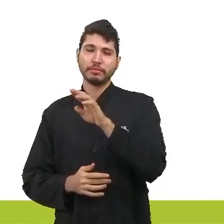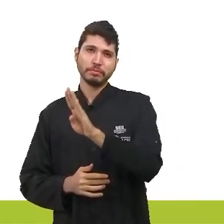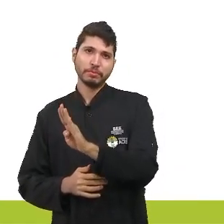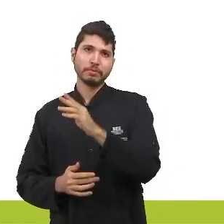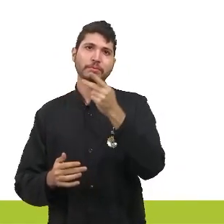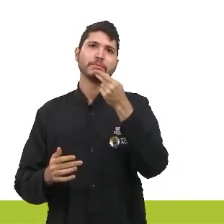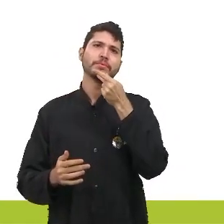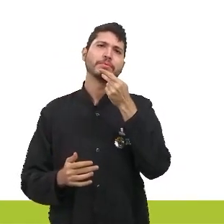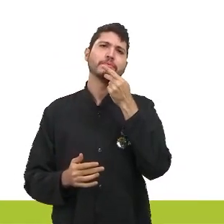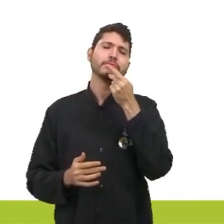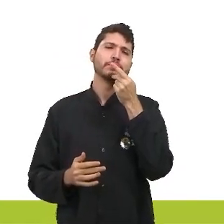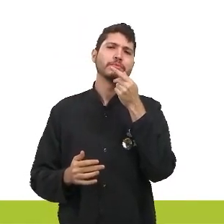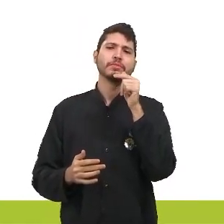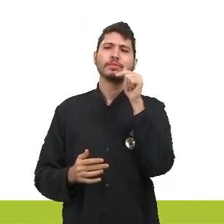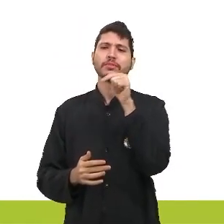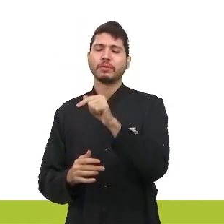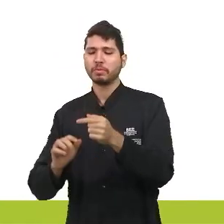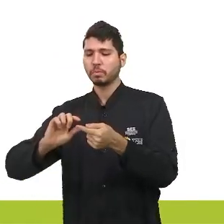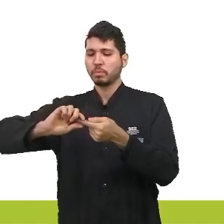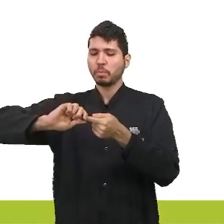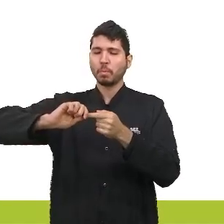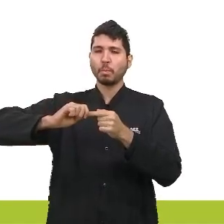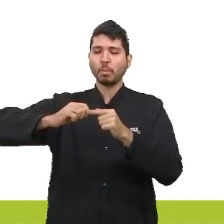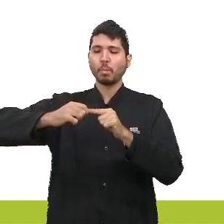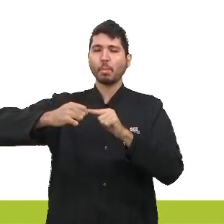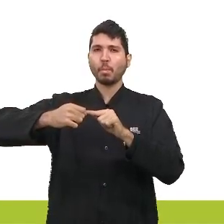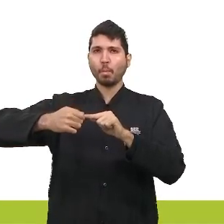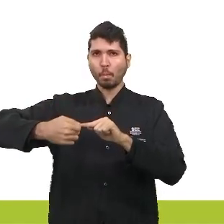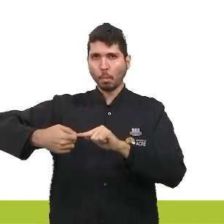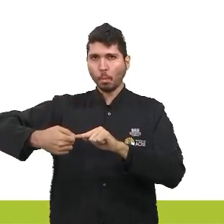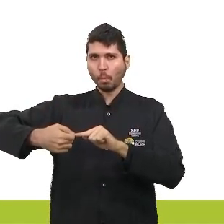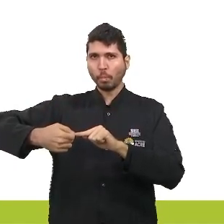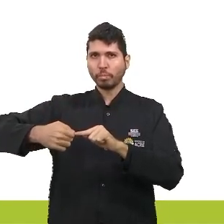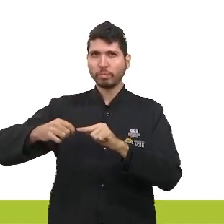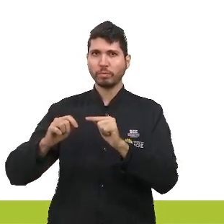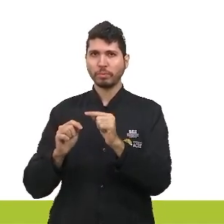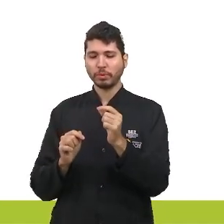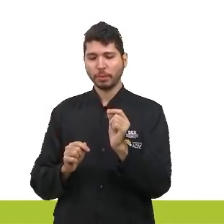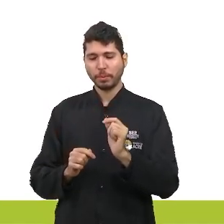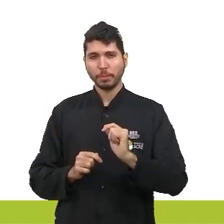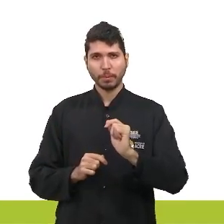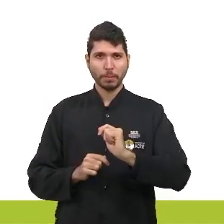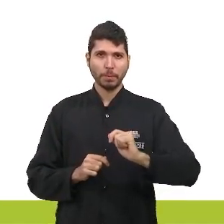apontado? Então vamos entender o que está acontecendo.